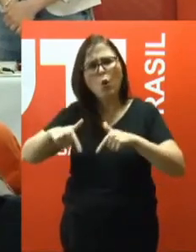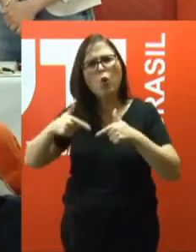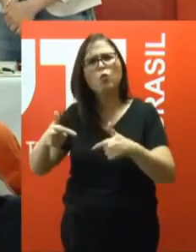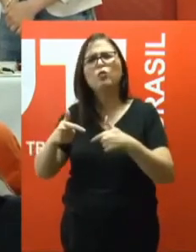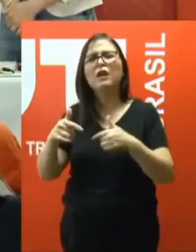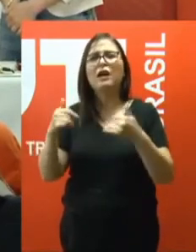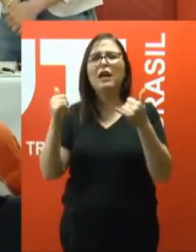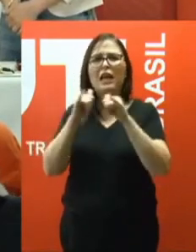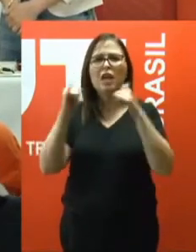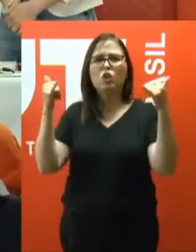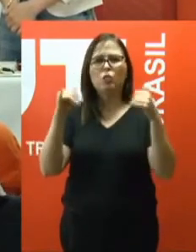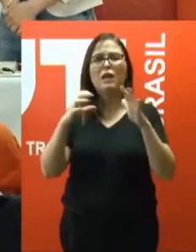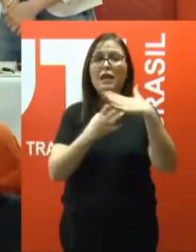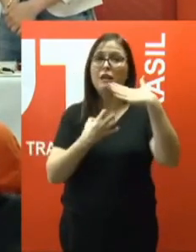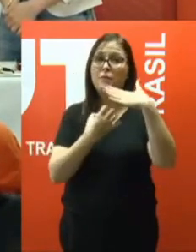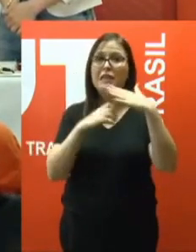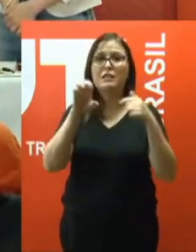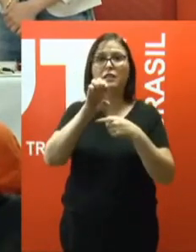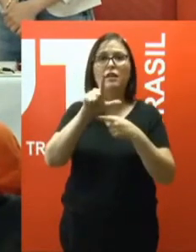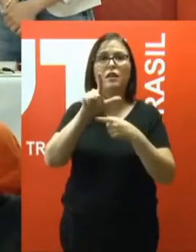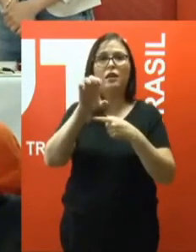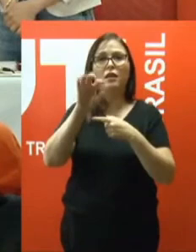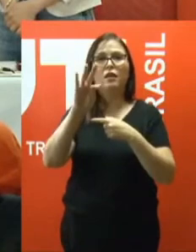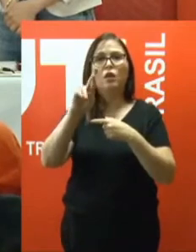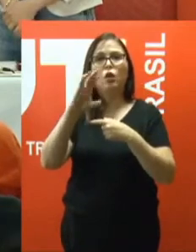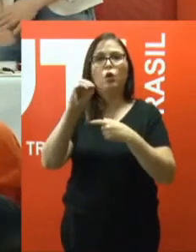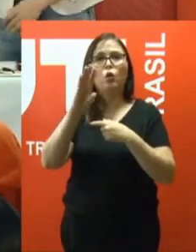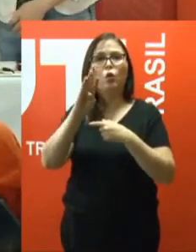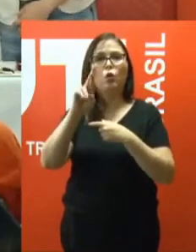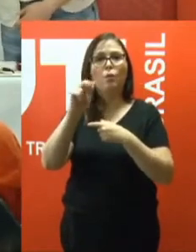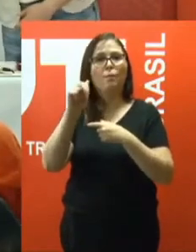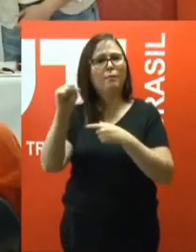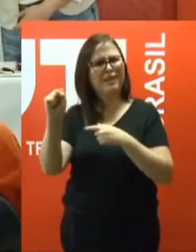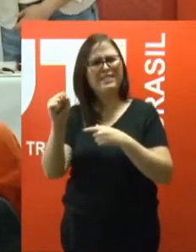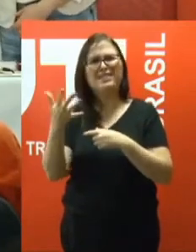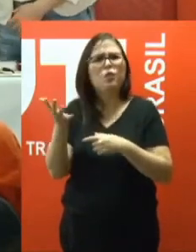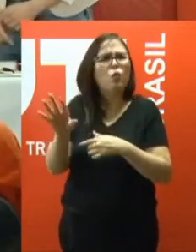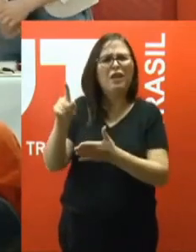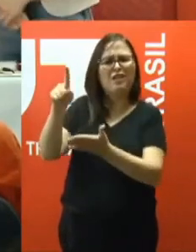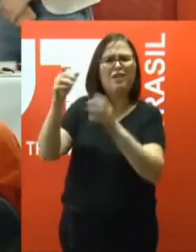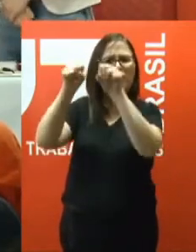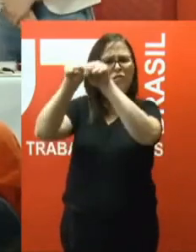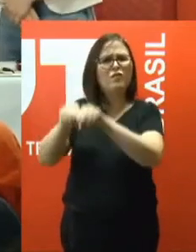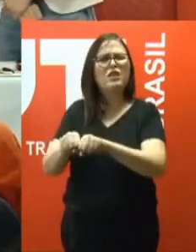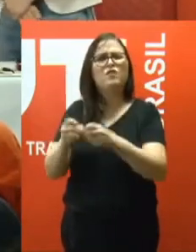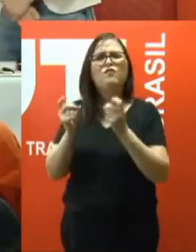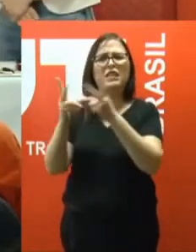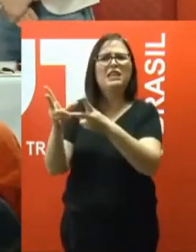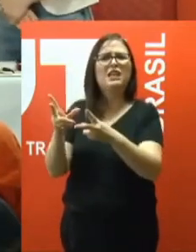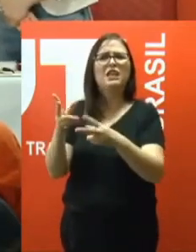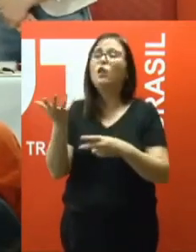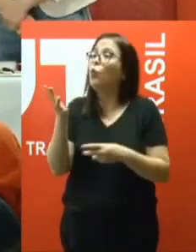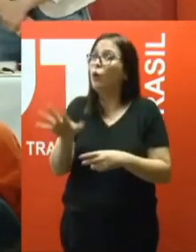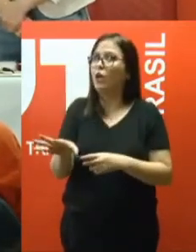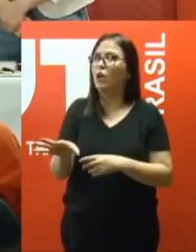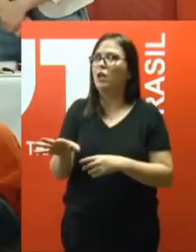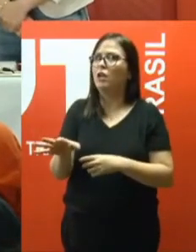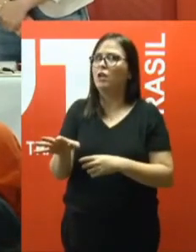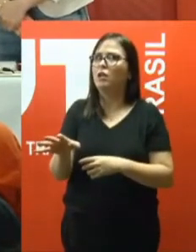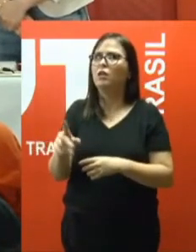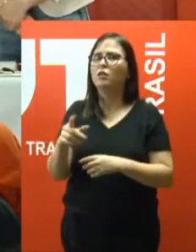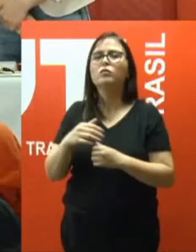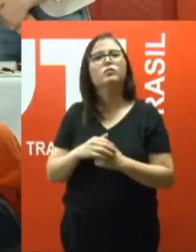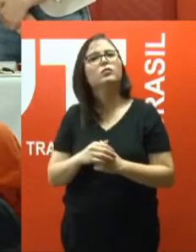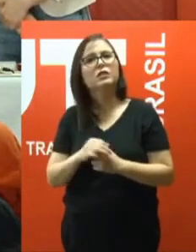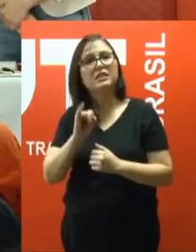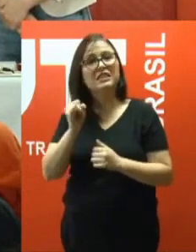que é o que eles estão fazendo com a Eletrobras, é uma canalice, sabe? E a gente não faz antes, depois a